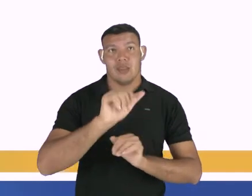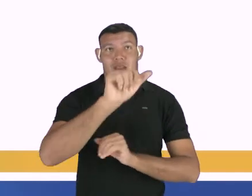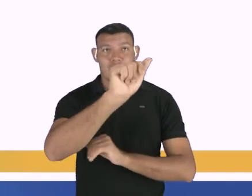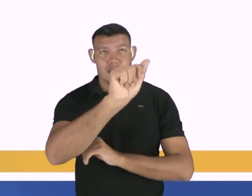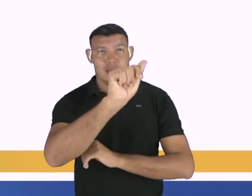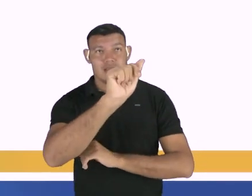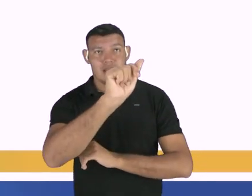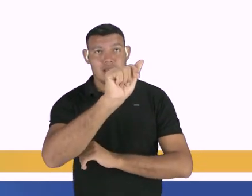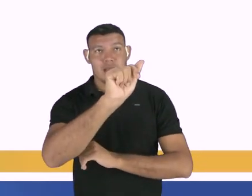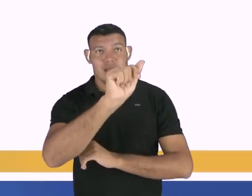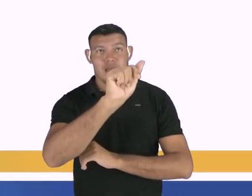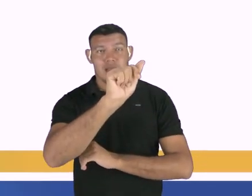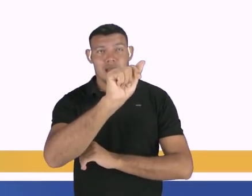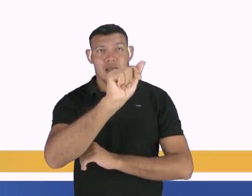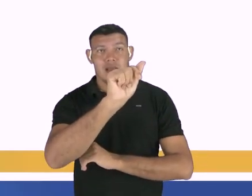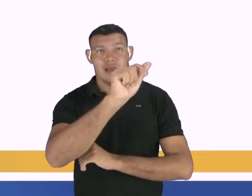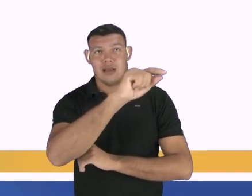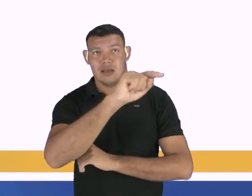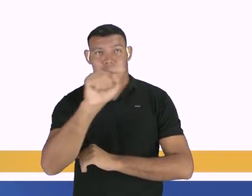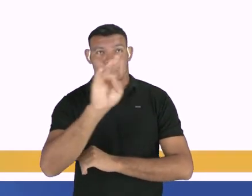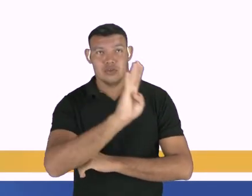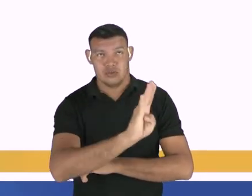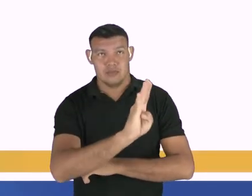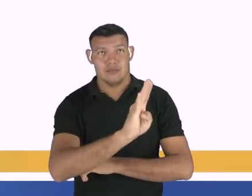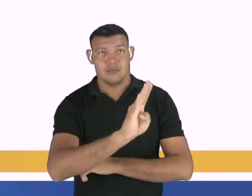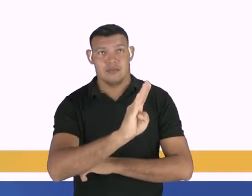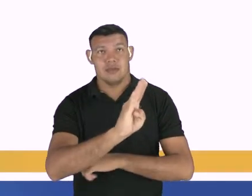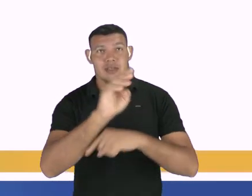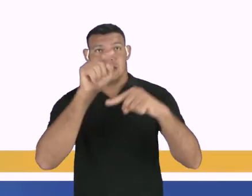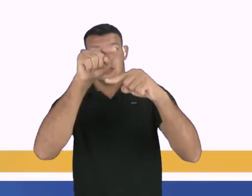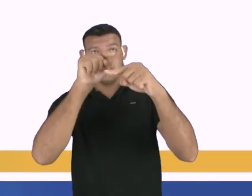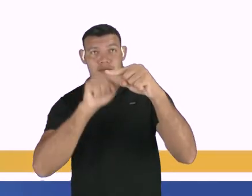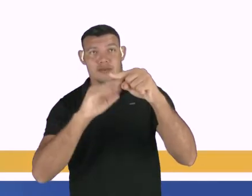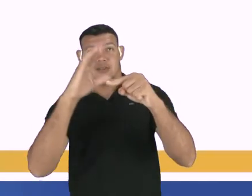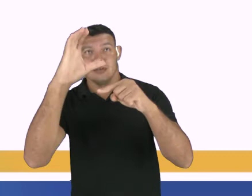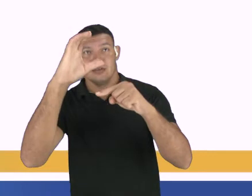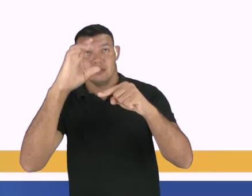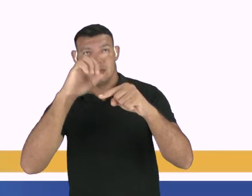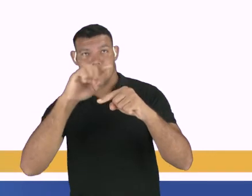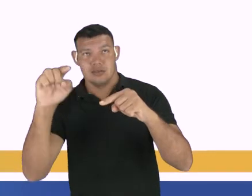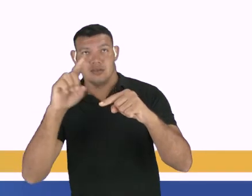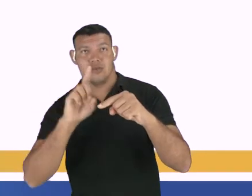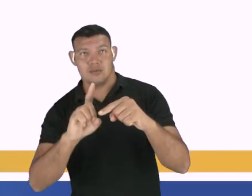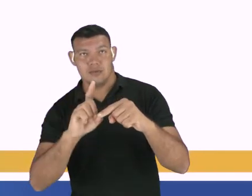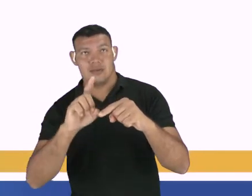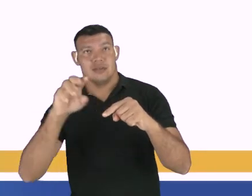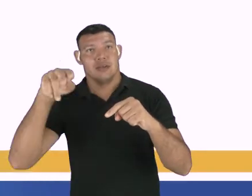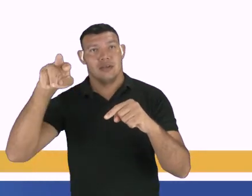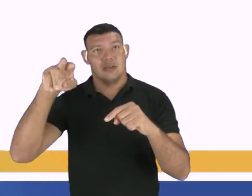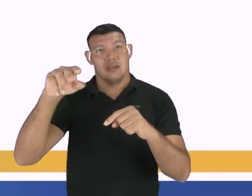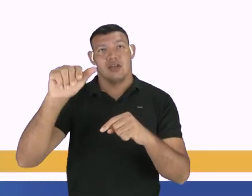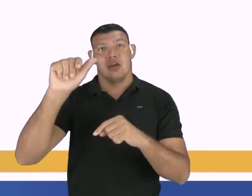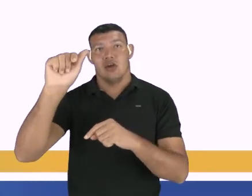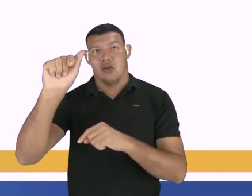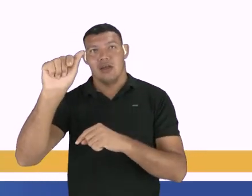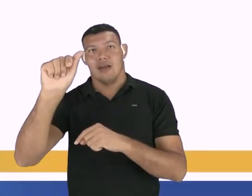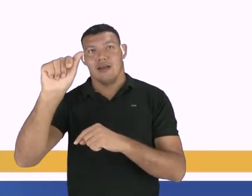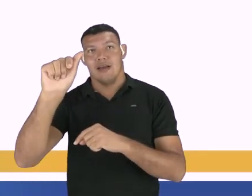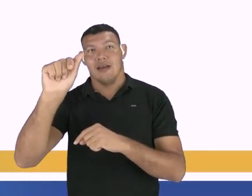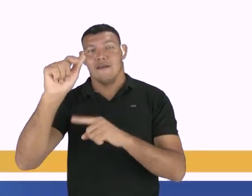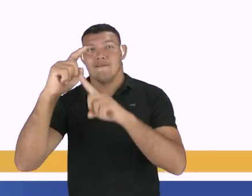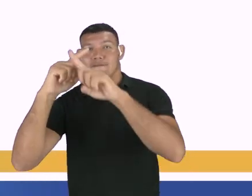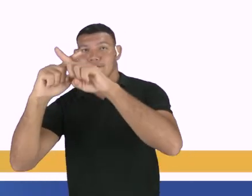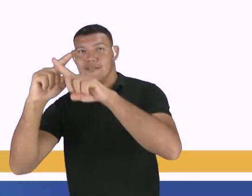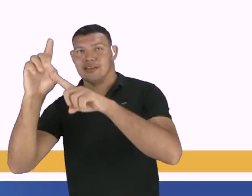D, a regra me diz o seguinte, que eu devo repetir a primeira fração, no caso a primeira fração é A sobre B, e fazer